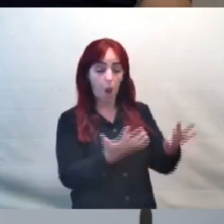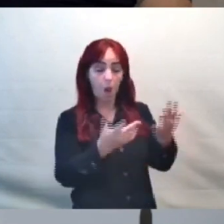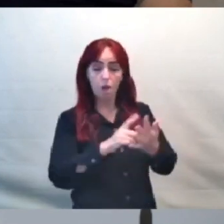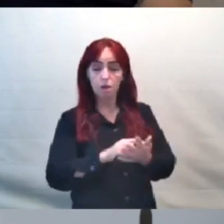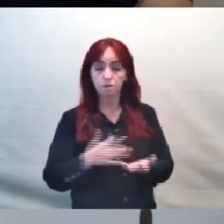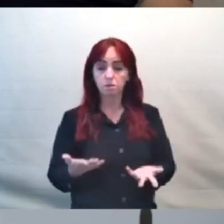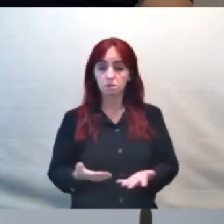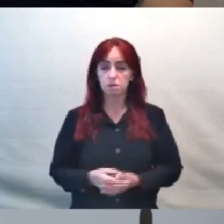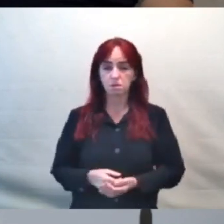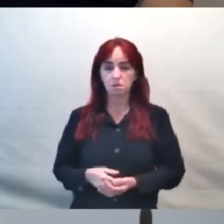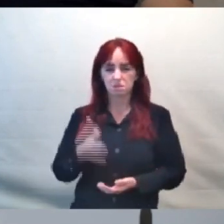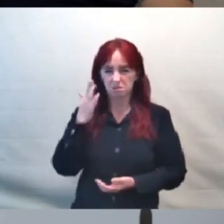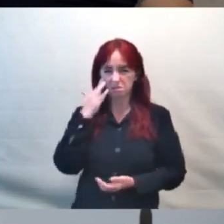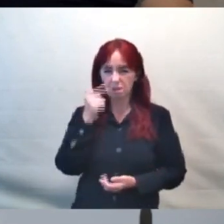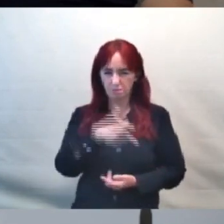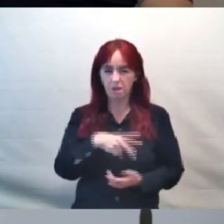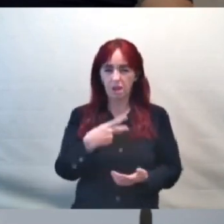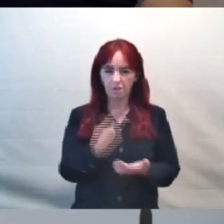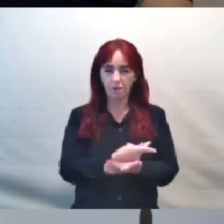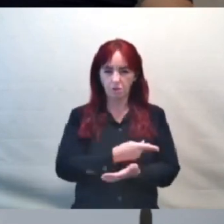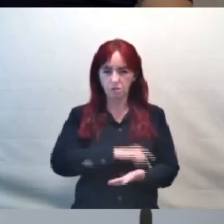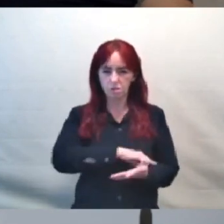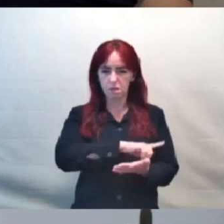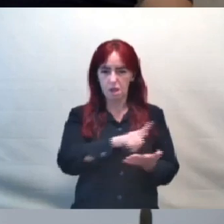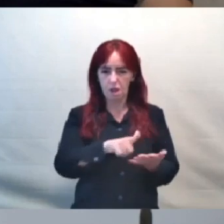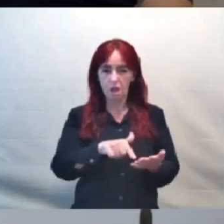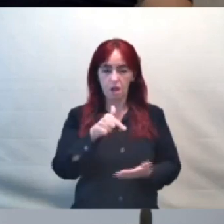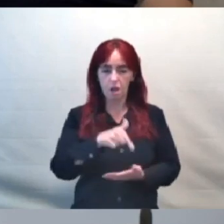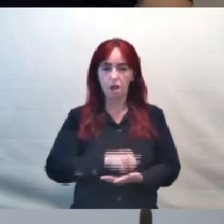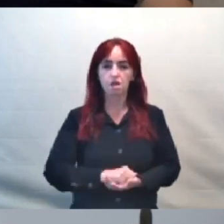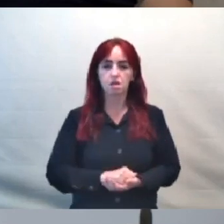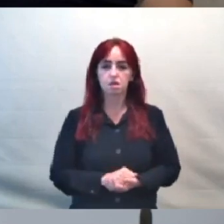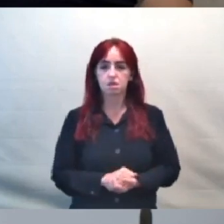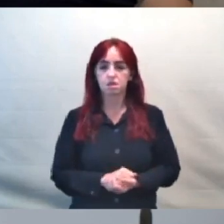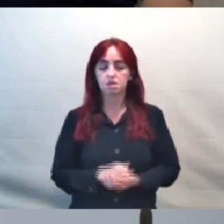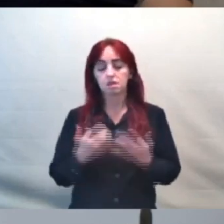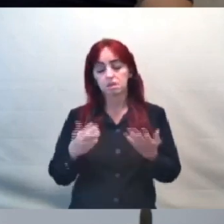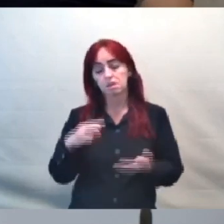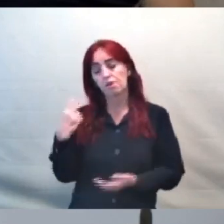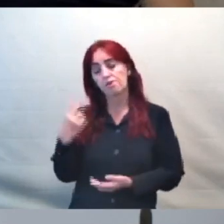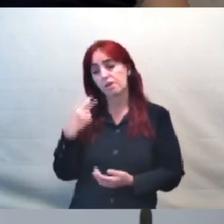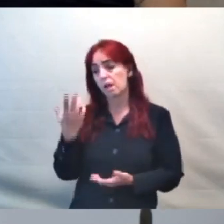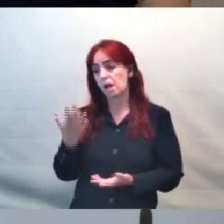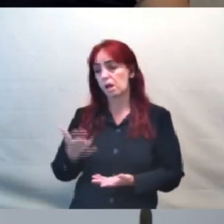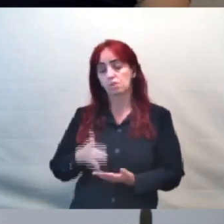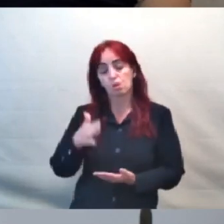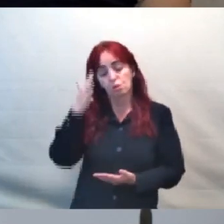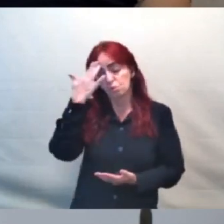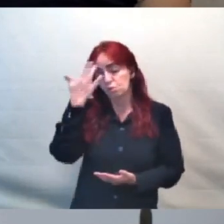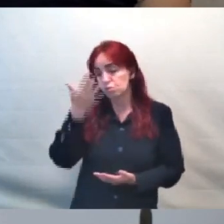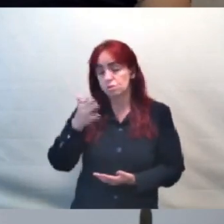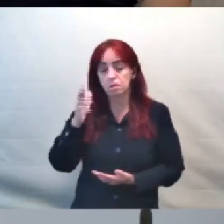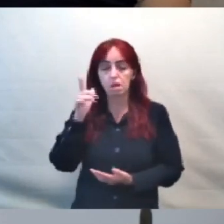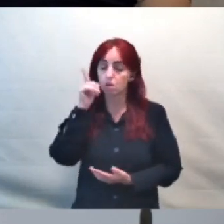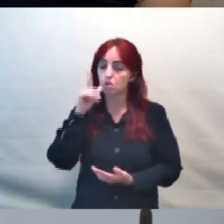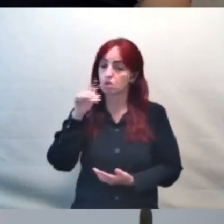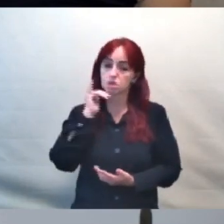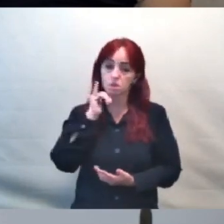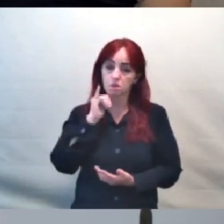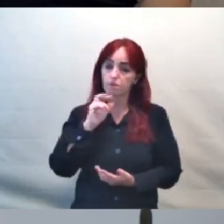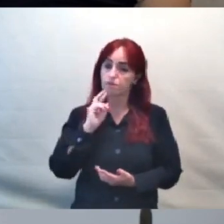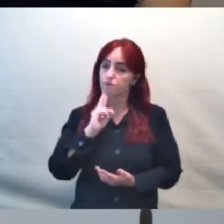Coqueiral ali na Rainha das Flores, Jardim Filadélfia? Vereador, de cabeça eu não consigo te falar que são mais de